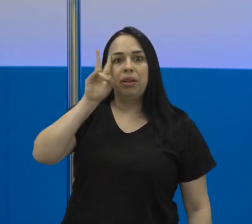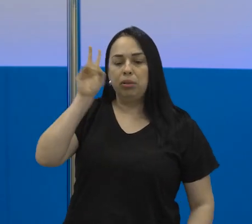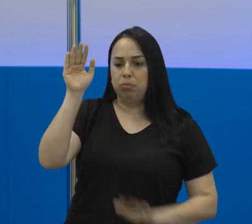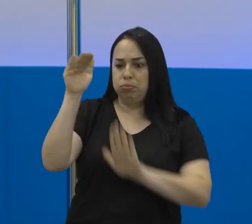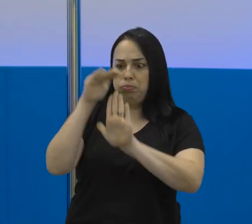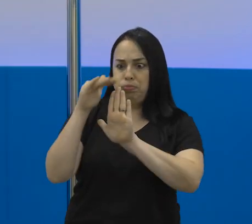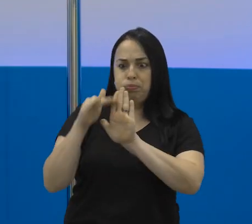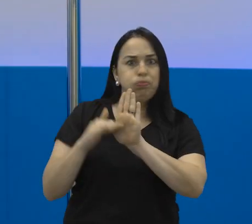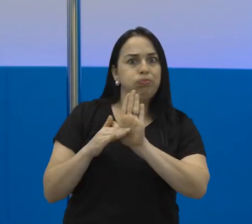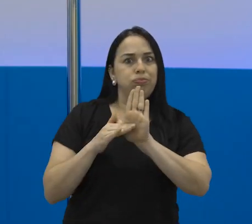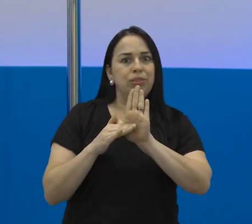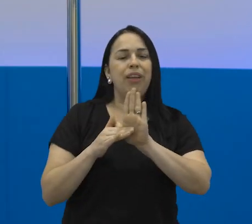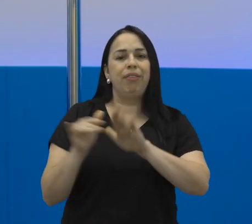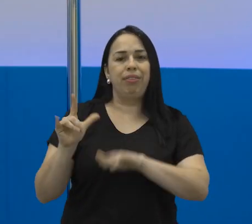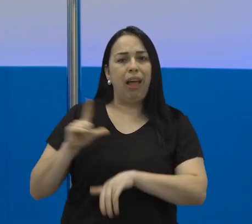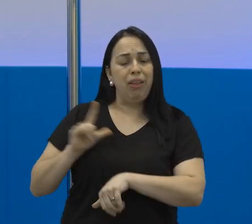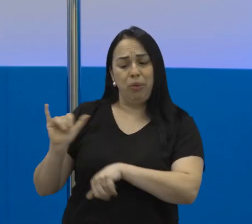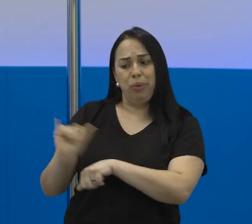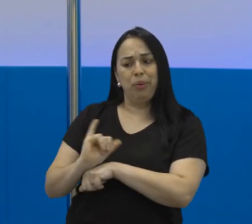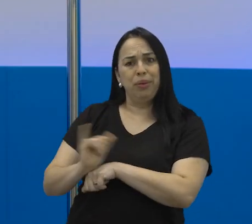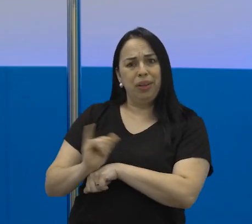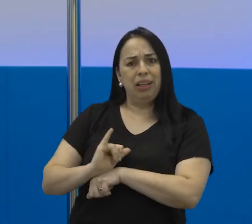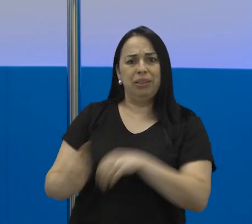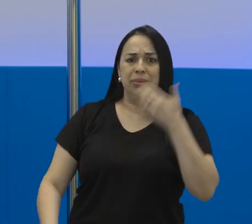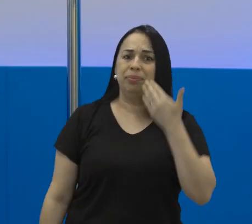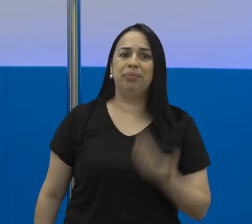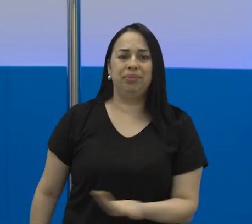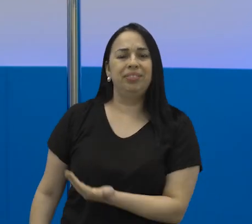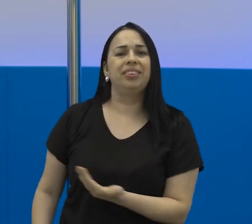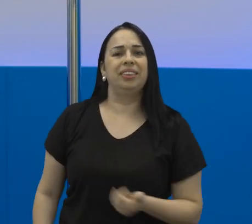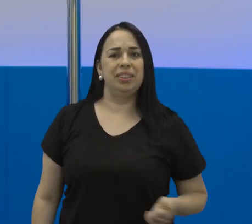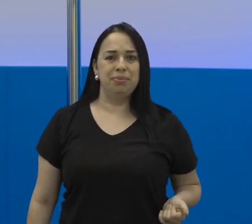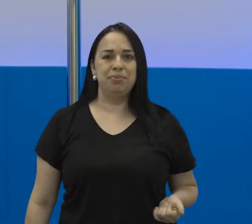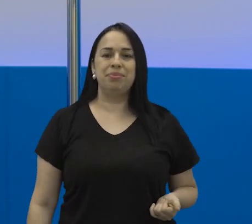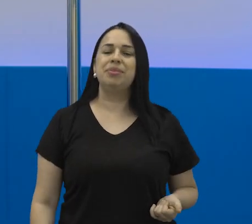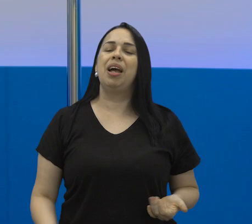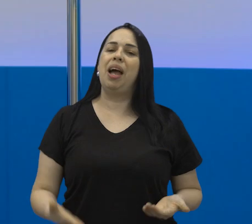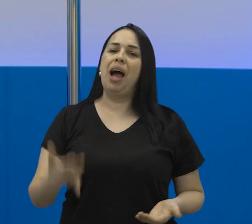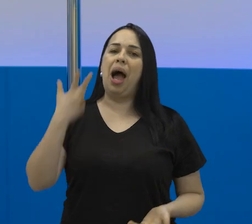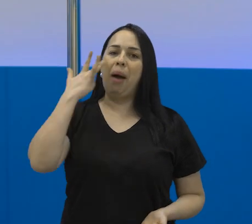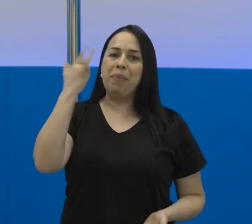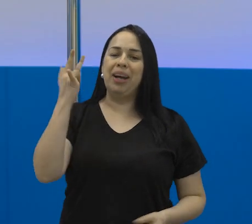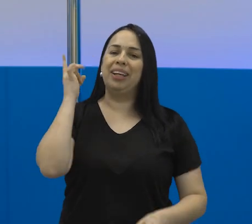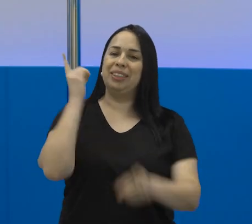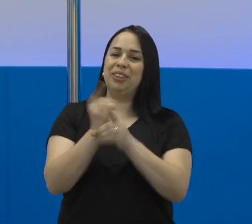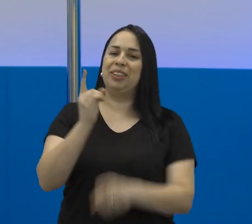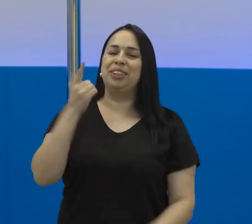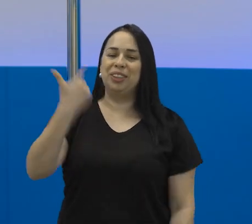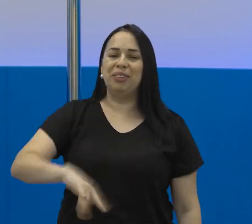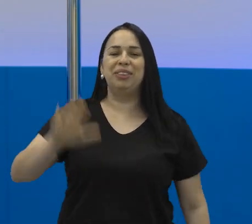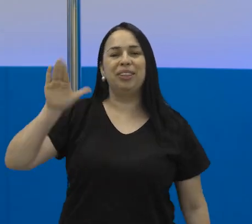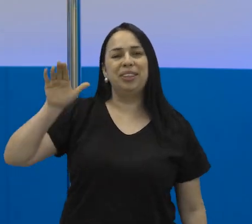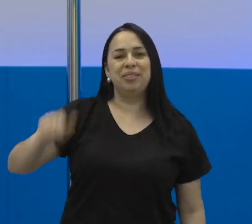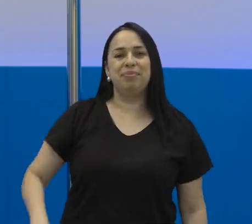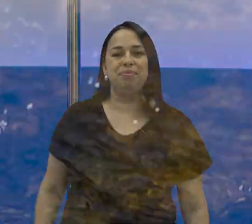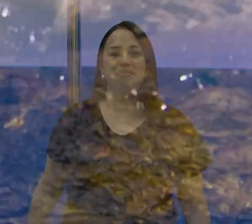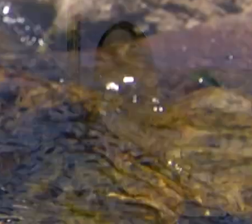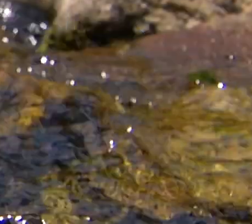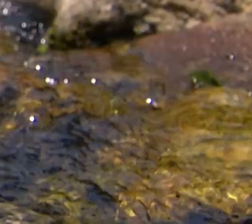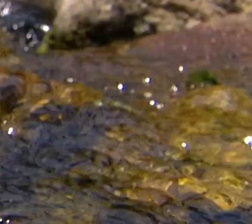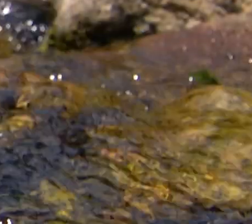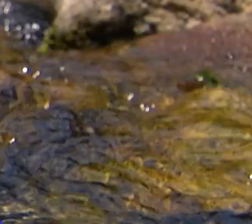nossa programação está disponível no canal do YouTube TV Câmara SJC. A gente volta a se encontrar amanhã. Até lá!